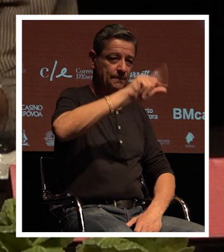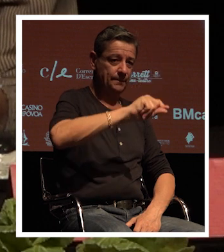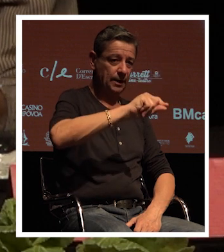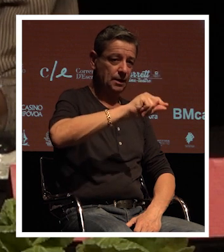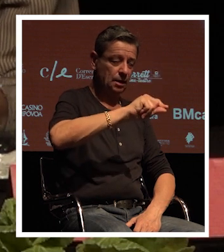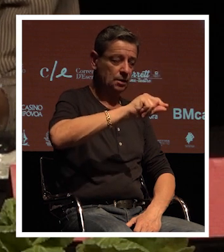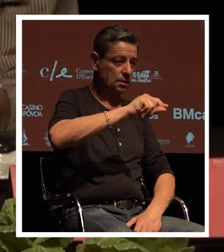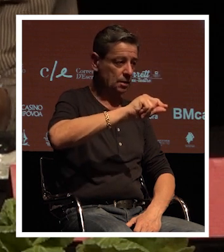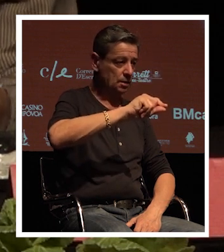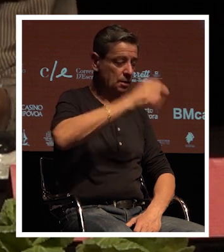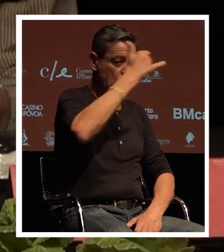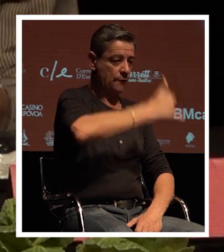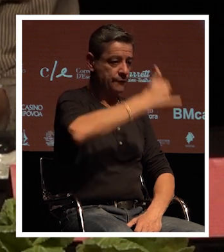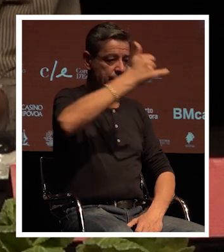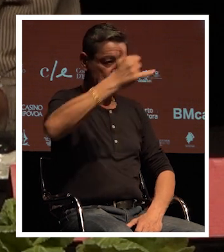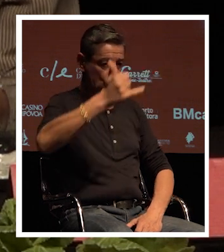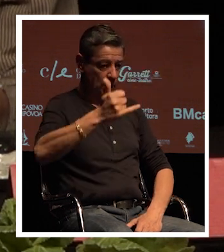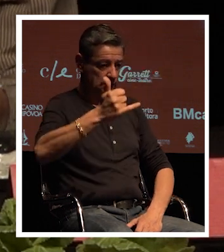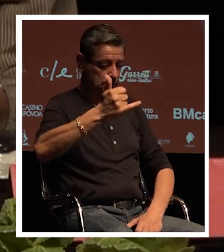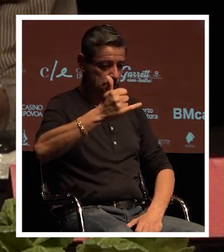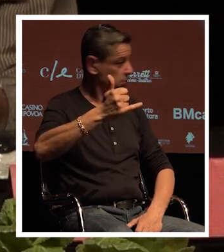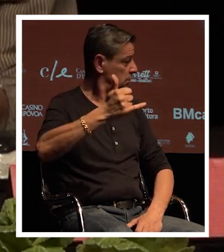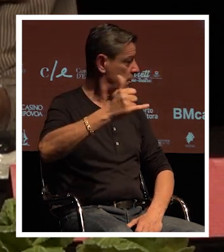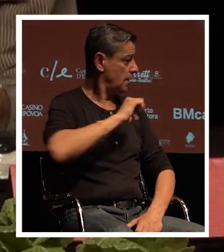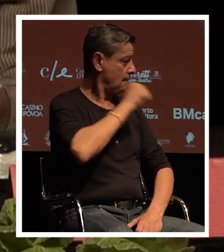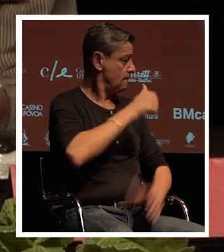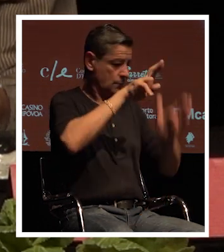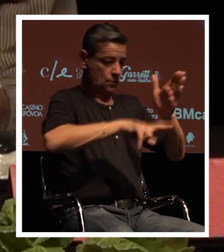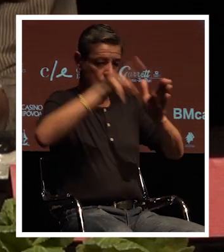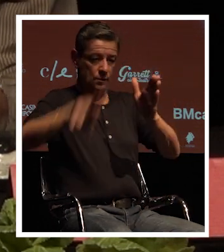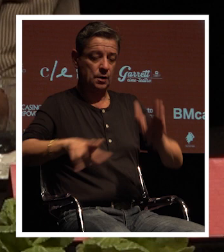árias morreu nasceu em 22 e morreu em em